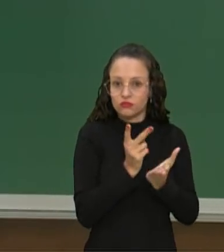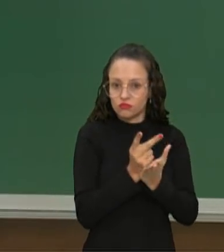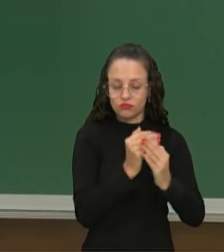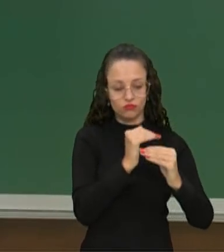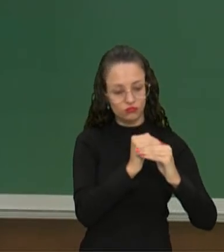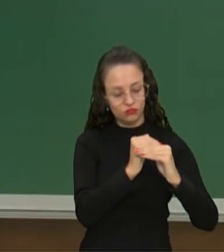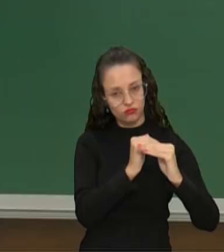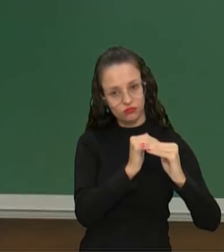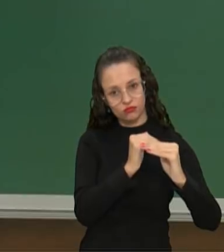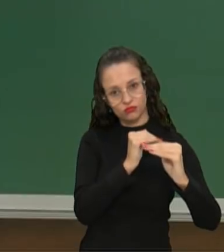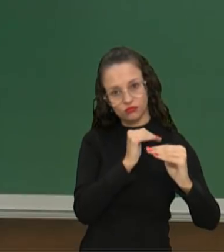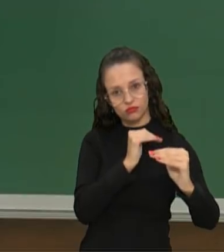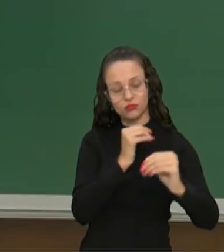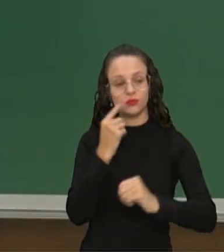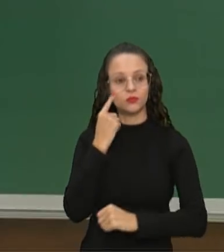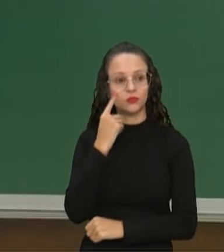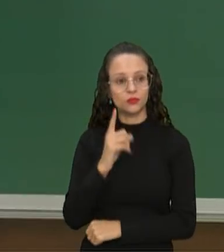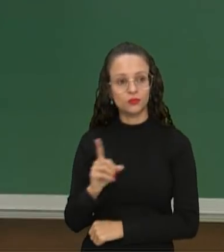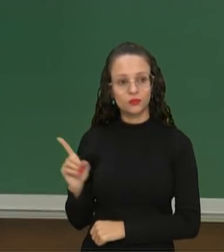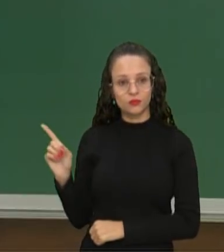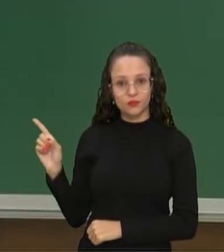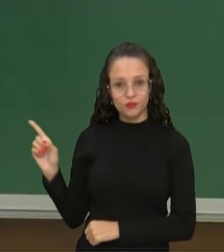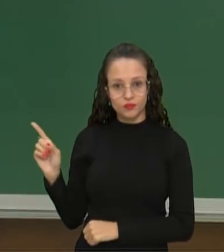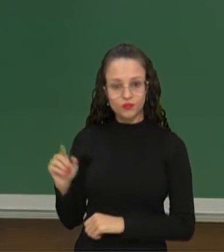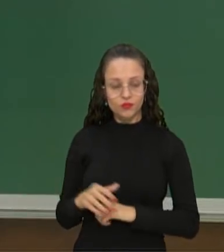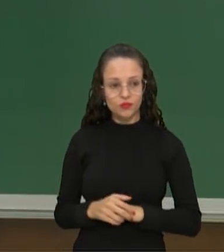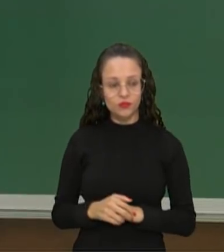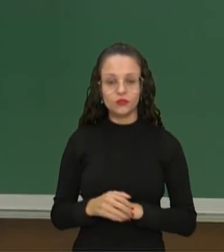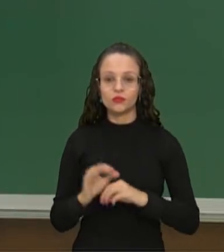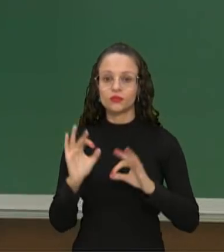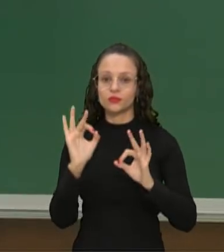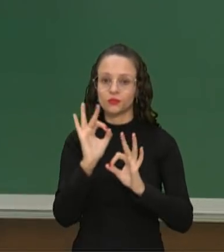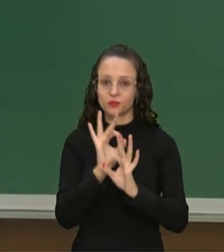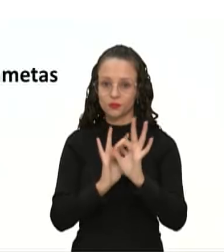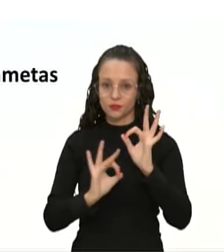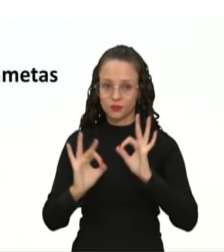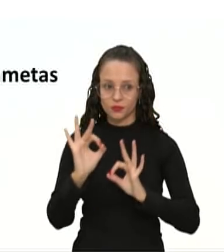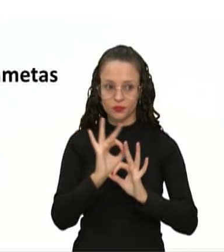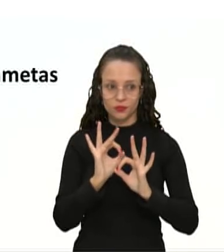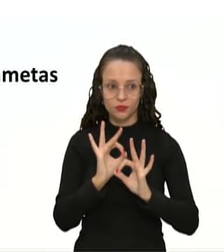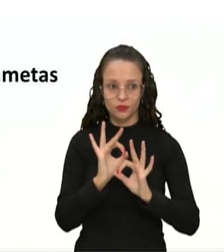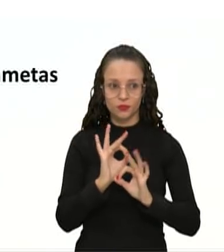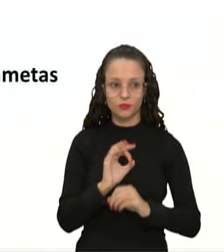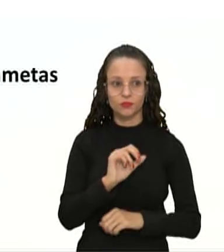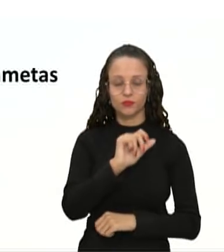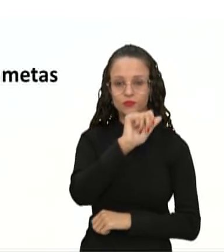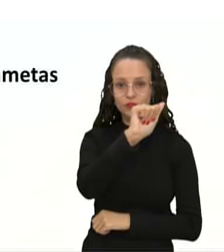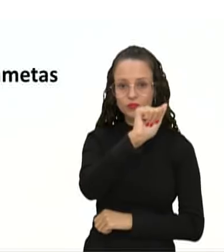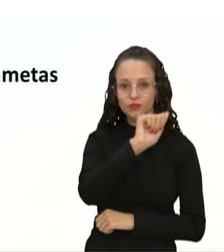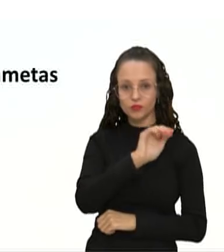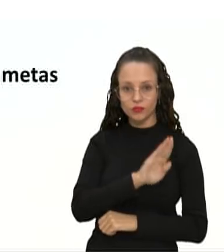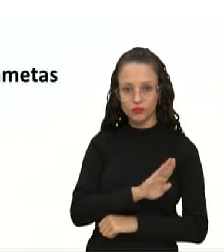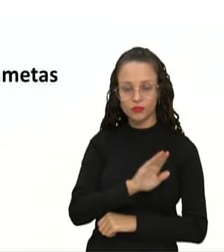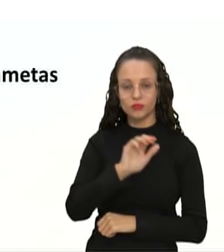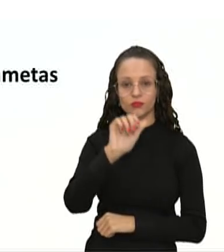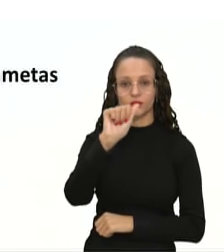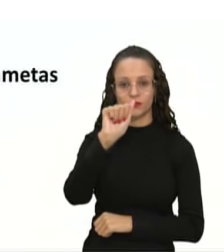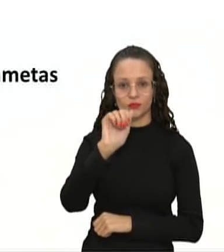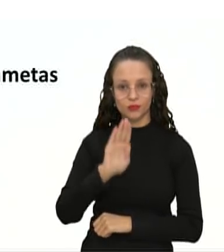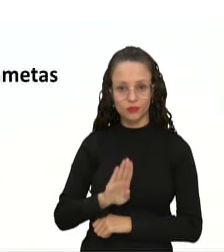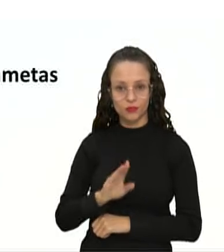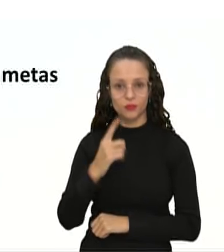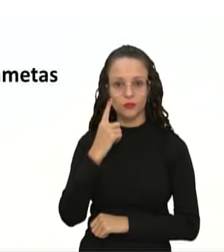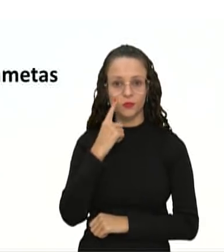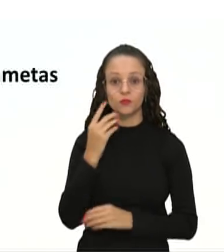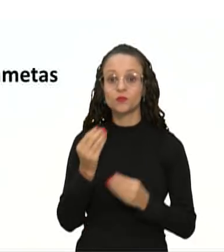de uma geração para outra. Então, vejam aqui. Ó. Eu tenho uma célula, Azão, Bzão, Azinho, Bzinho. Quando vai